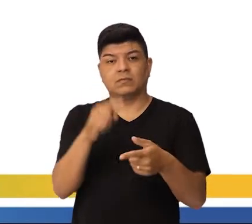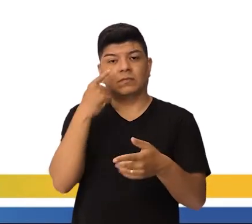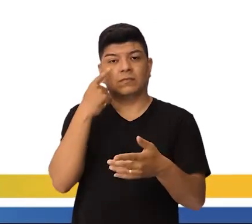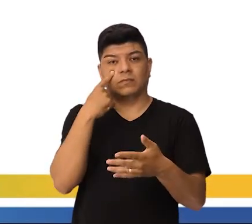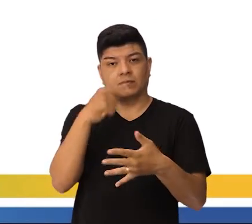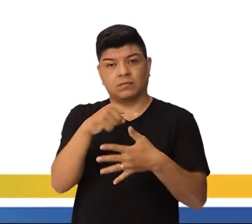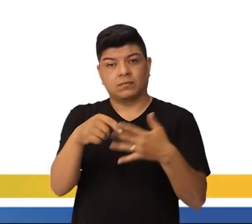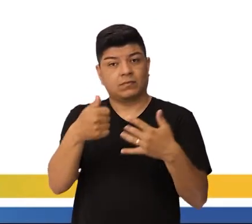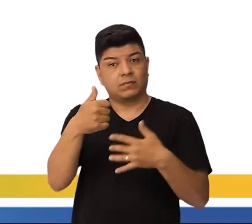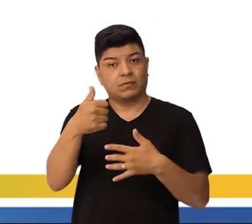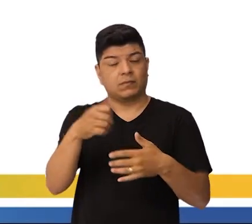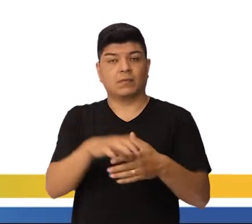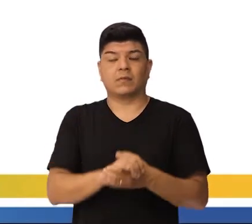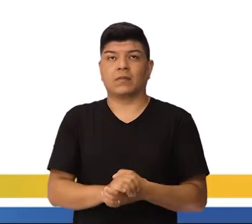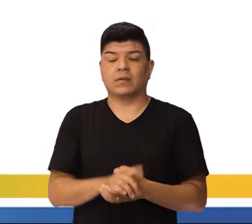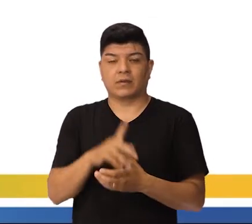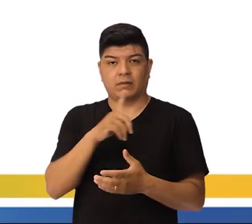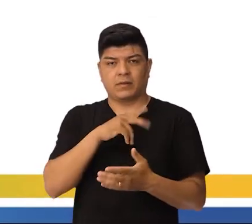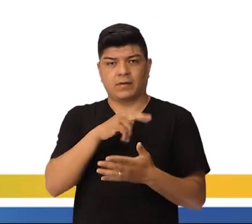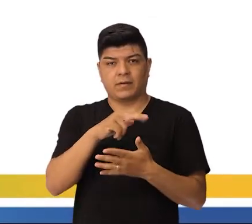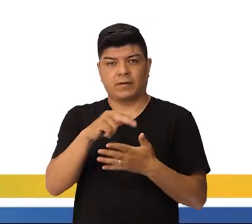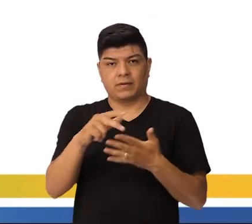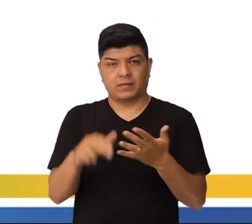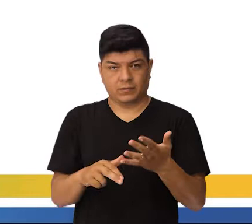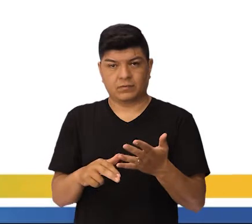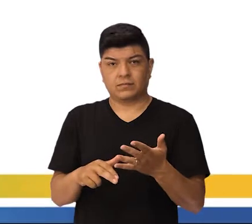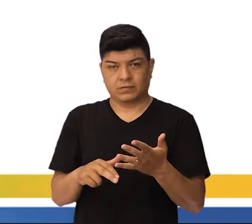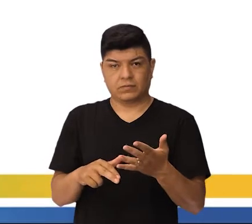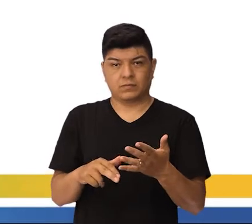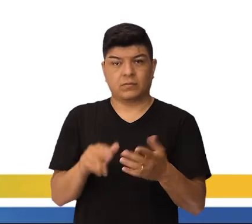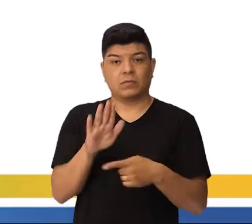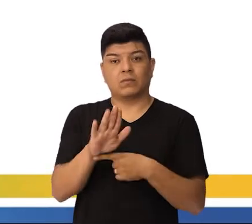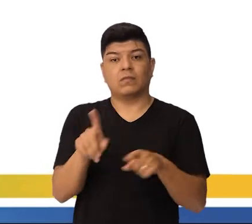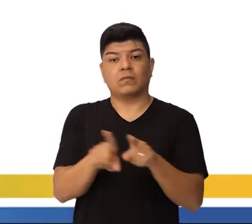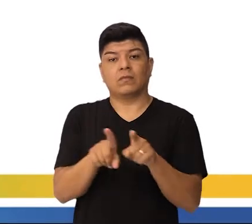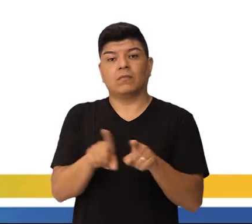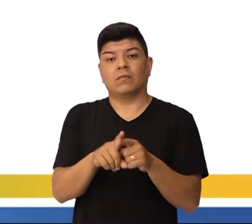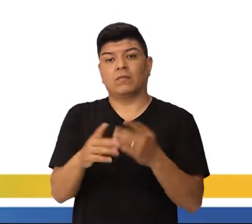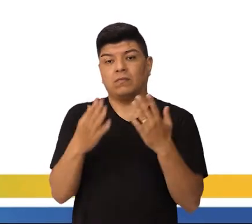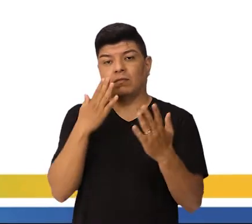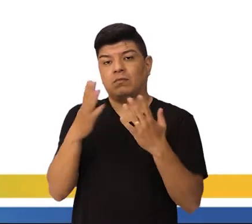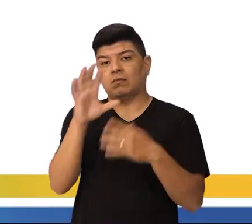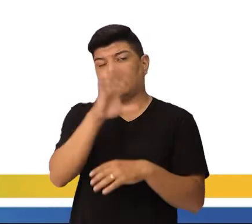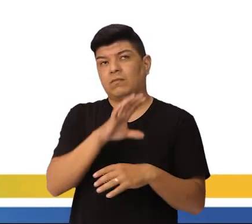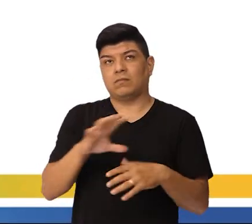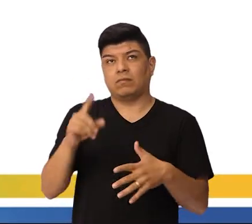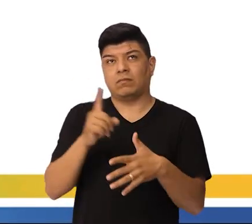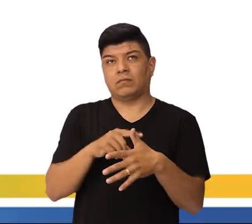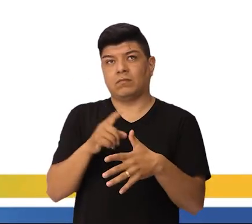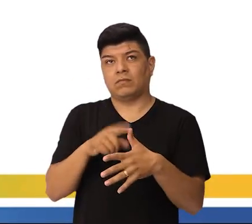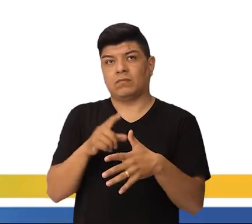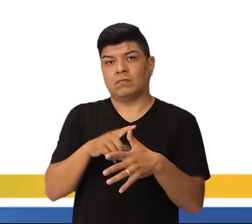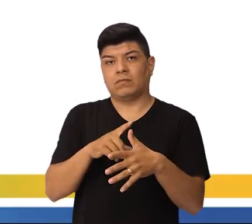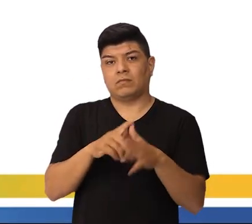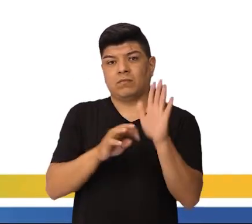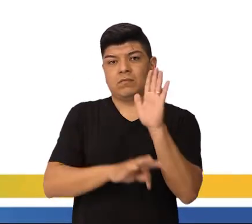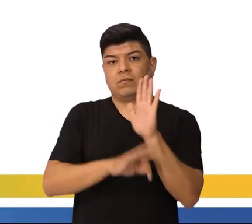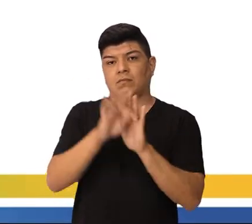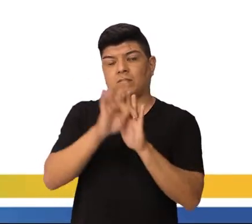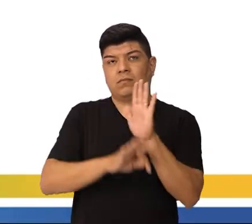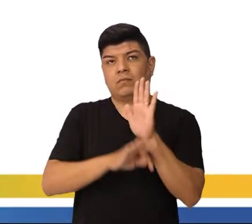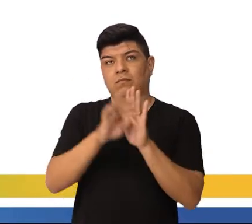elementos primeiramente. Existem vários elementos ou atributos relacionados ao clima. São eles: pressão